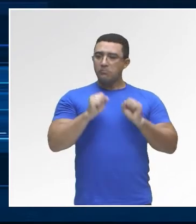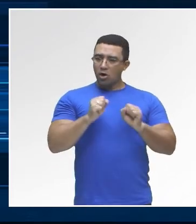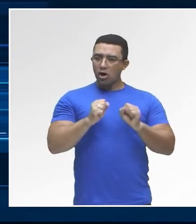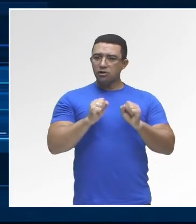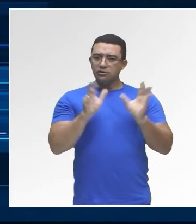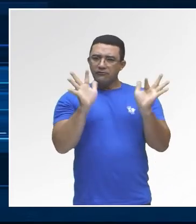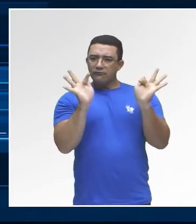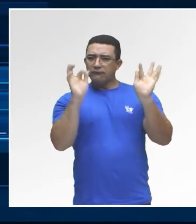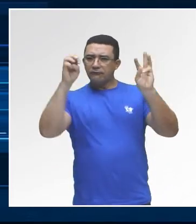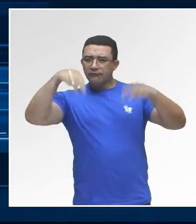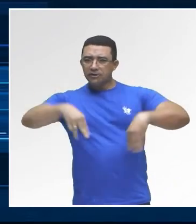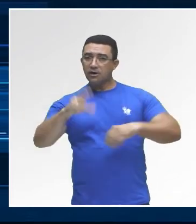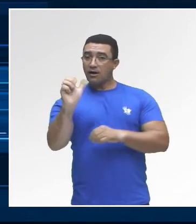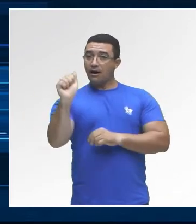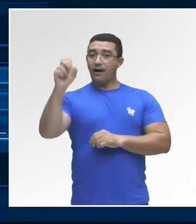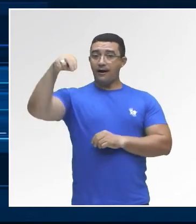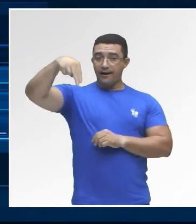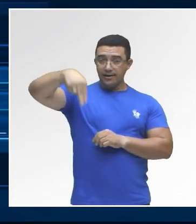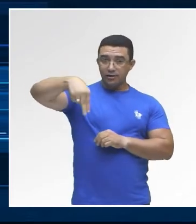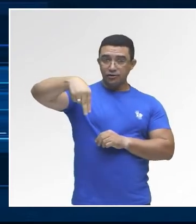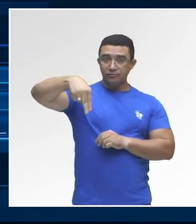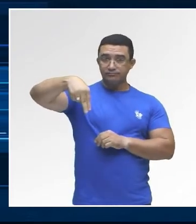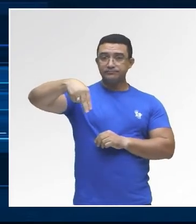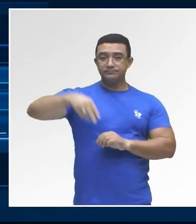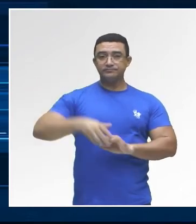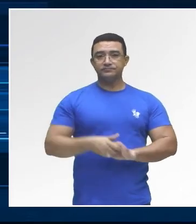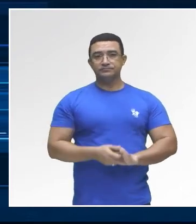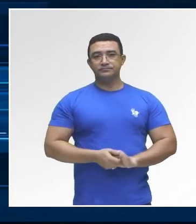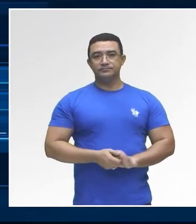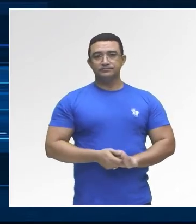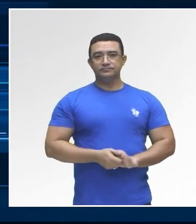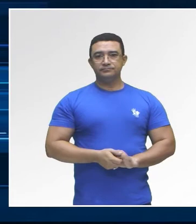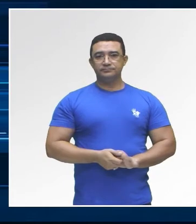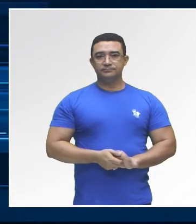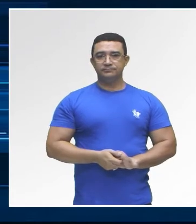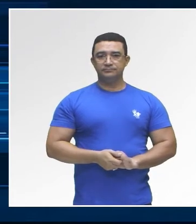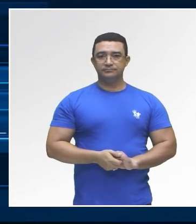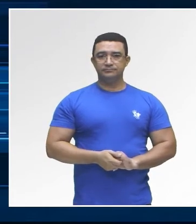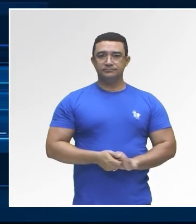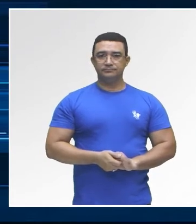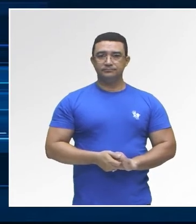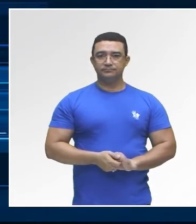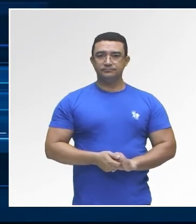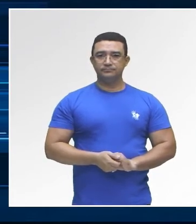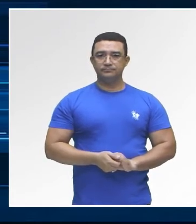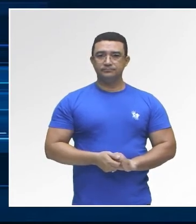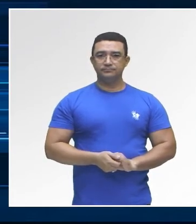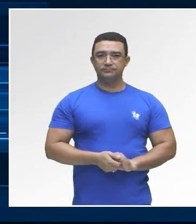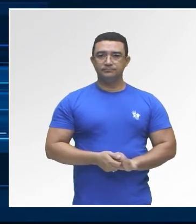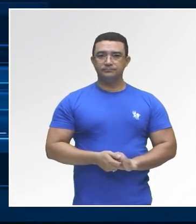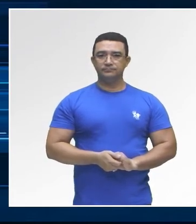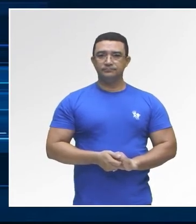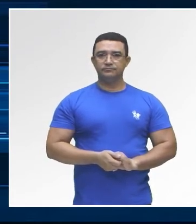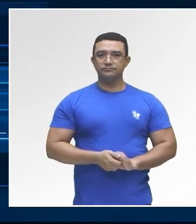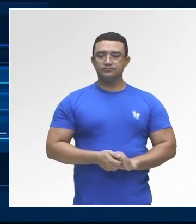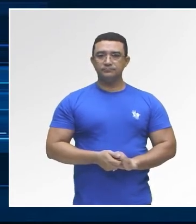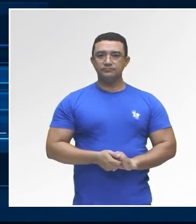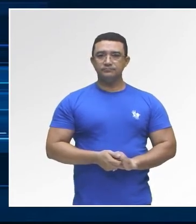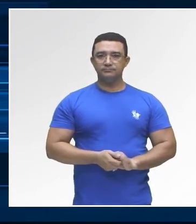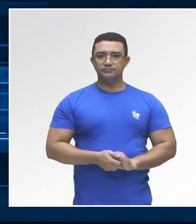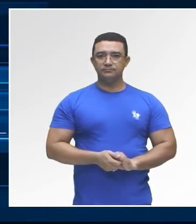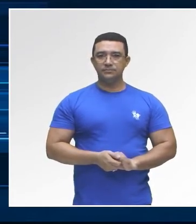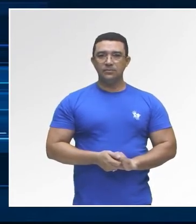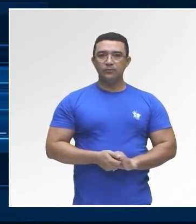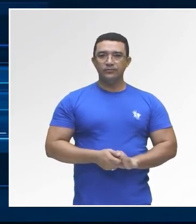você observa aí nessa primeira coluna, certo? Tem o German, né? Germany, que é